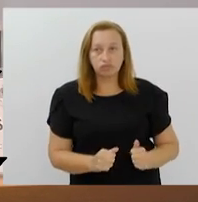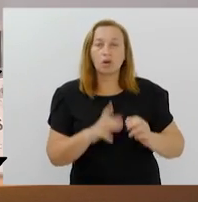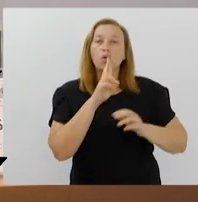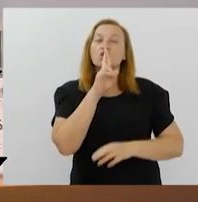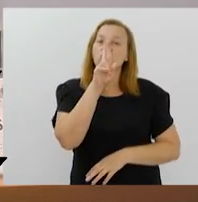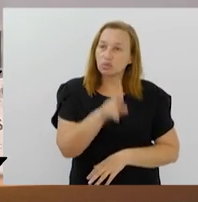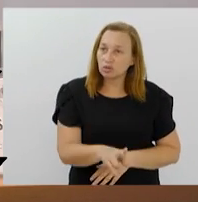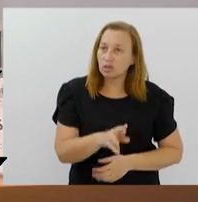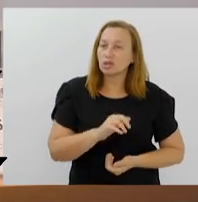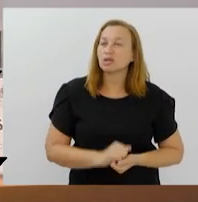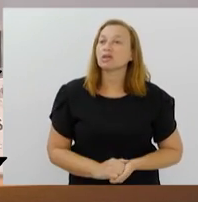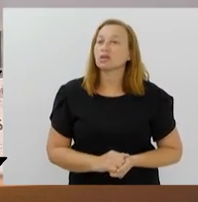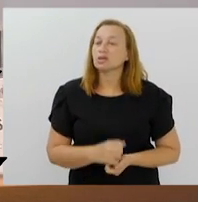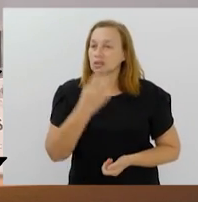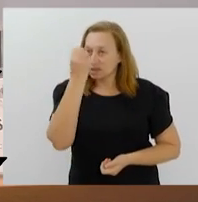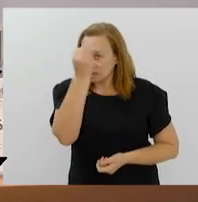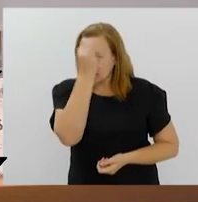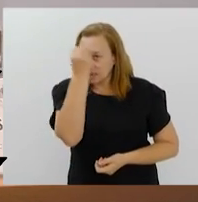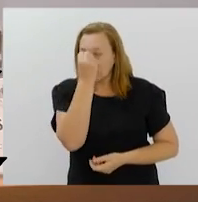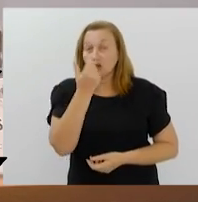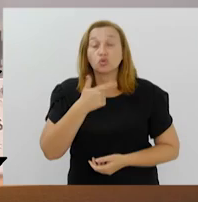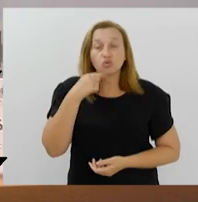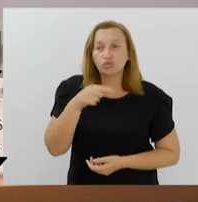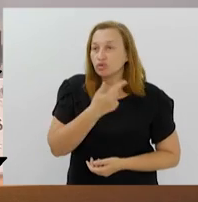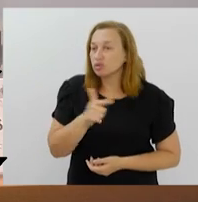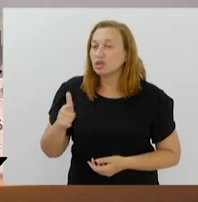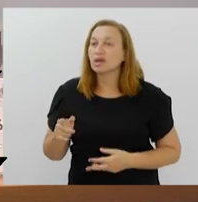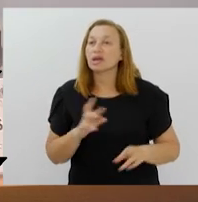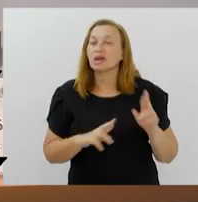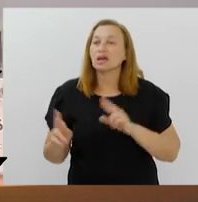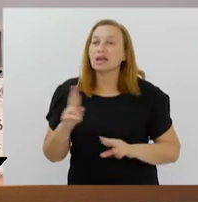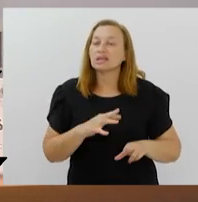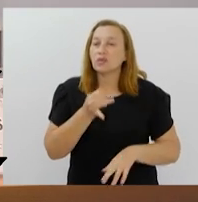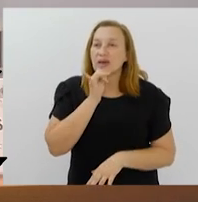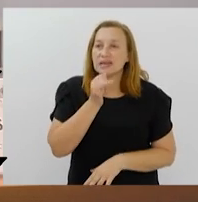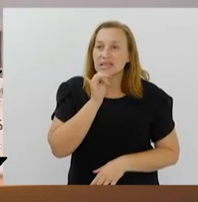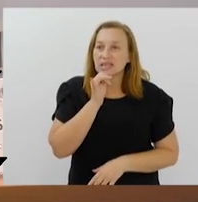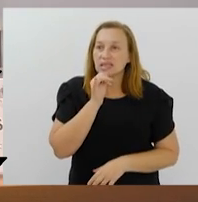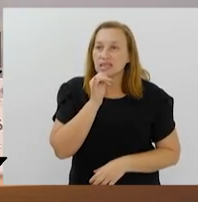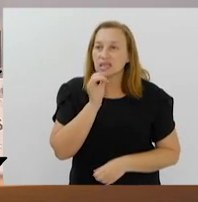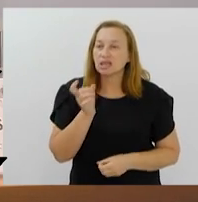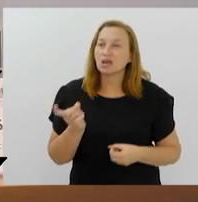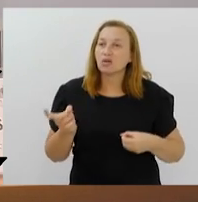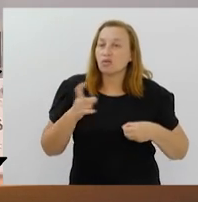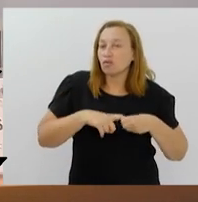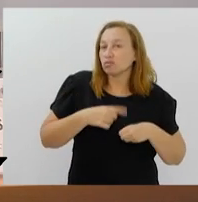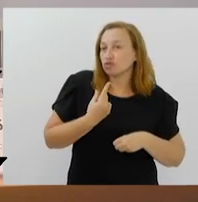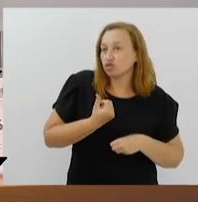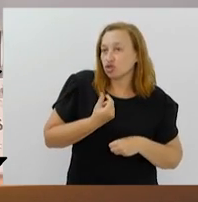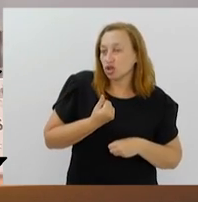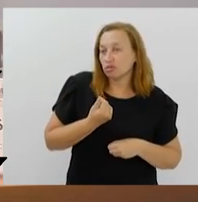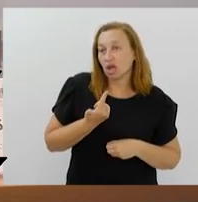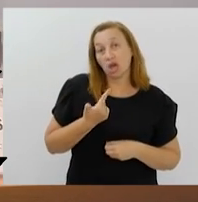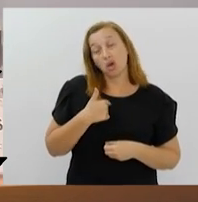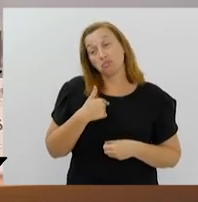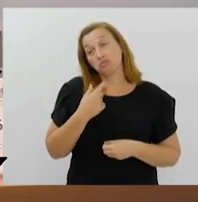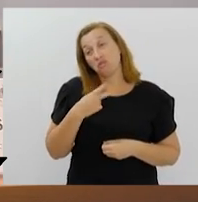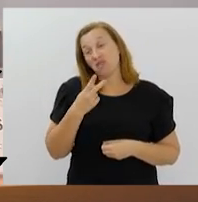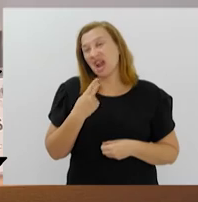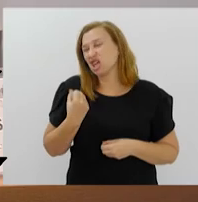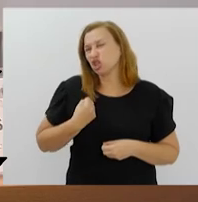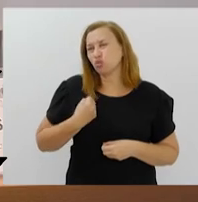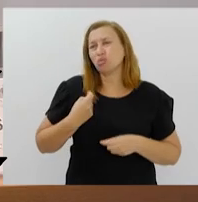resposta com seriedade Sem dúvida nenhuma em relação por exemplo a reembolso né eu eu eu não vou ficar falando de